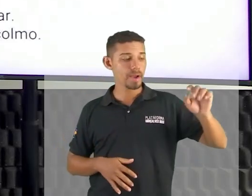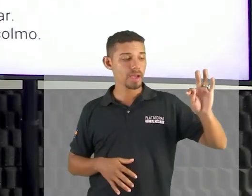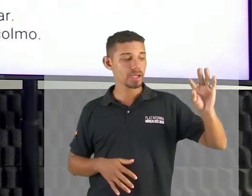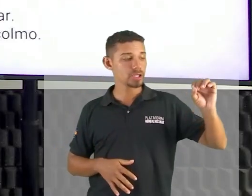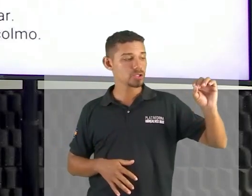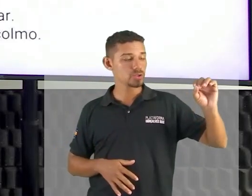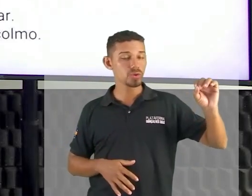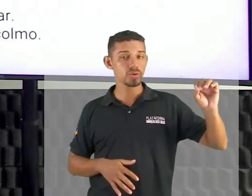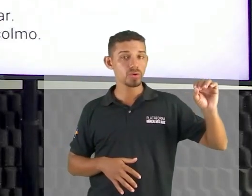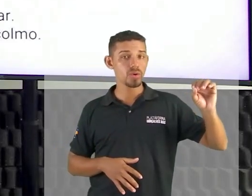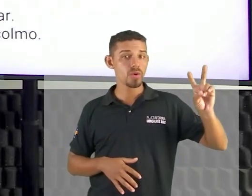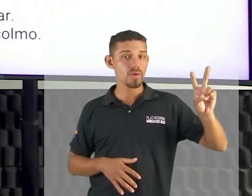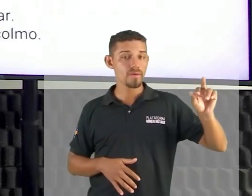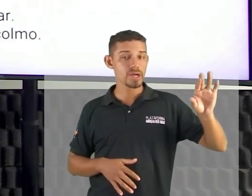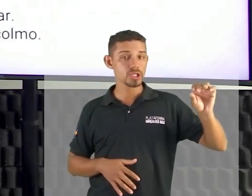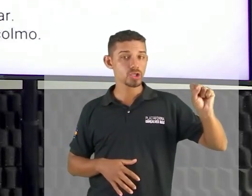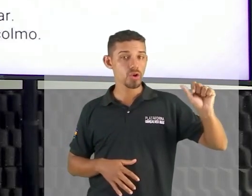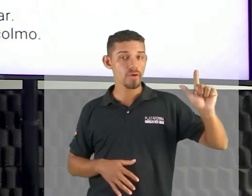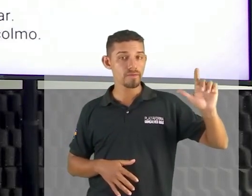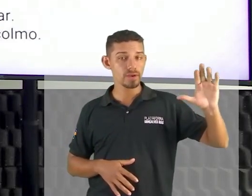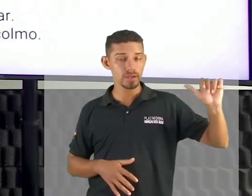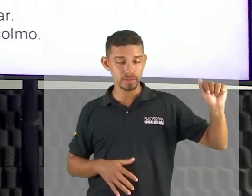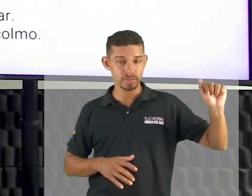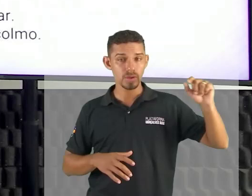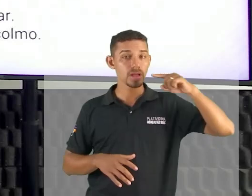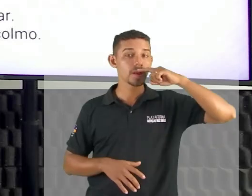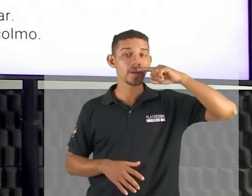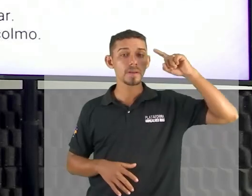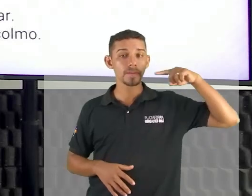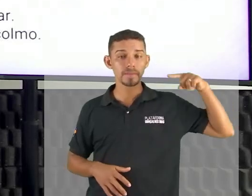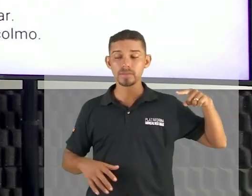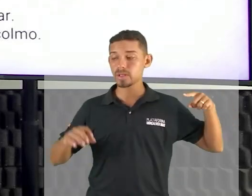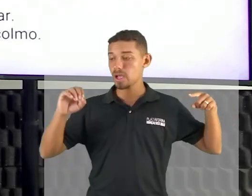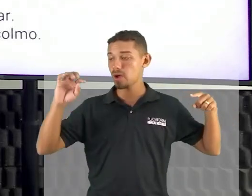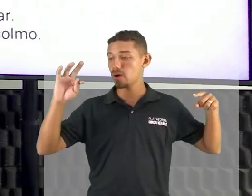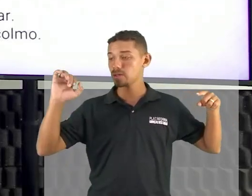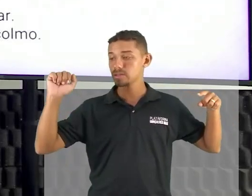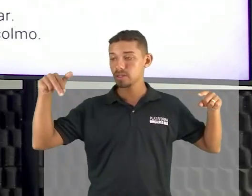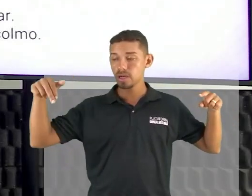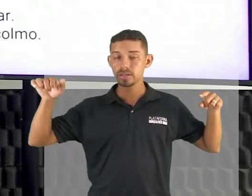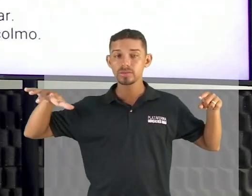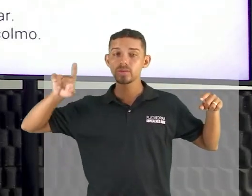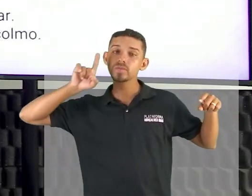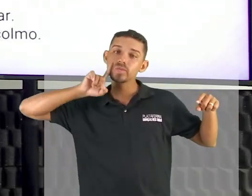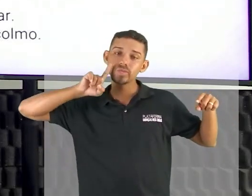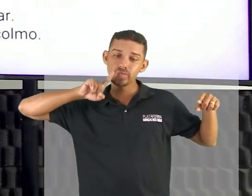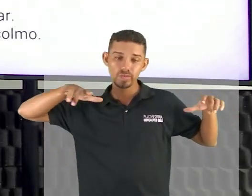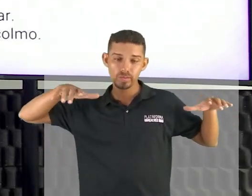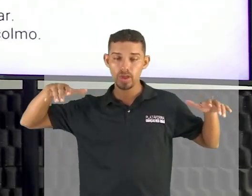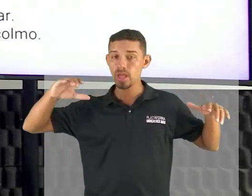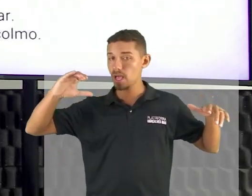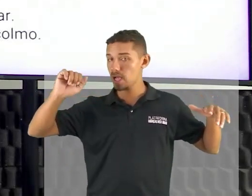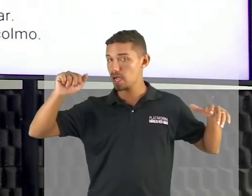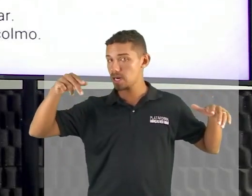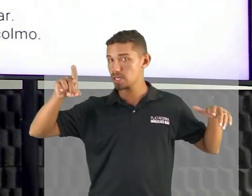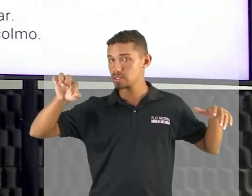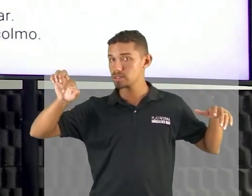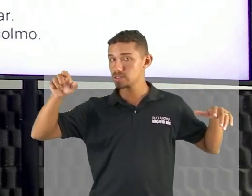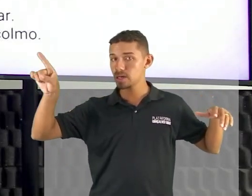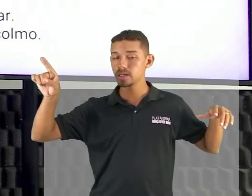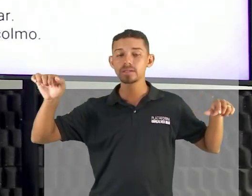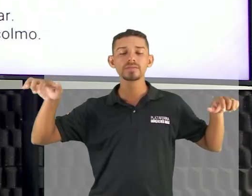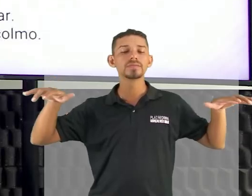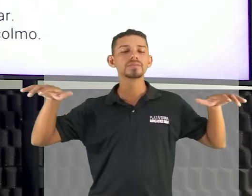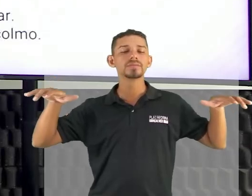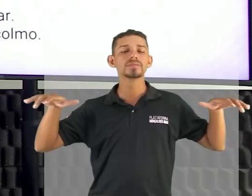estava a liderança ali da antiga União Soviética, como também a OTAN, que essa organização, tratado, essa aliança do